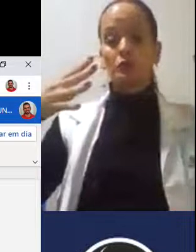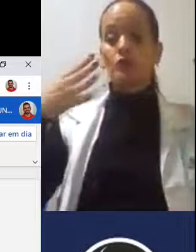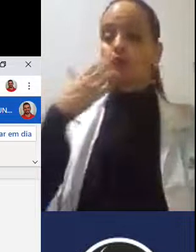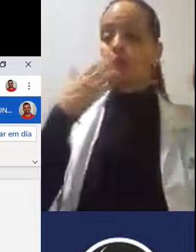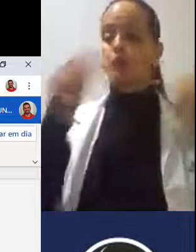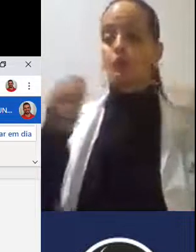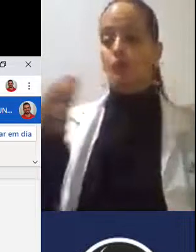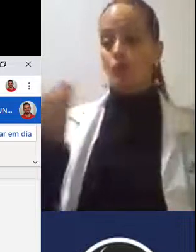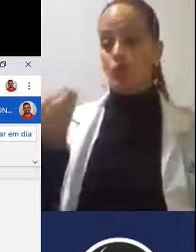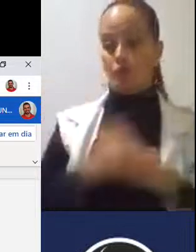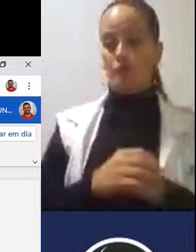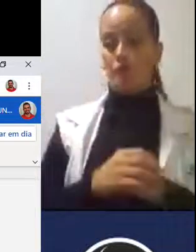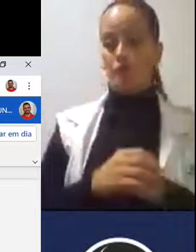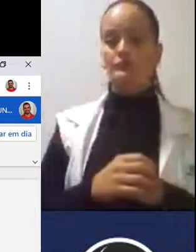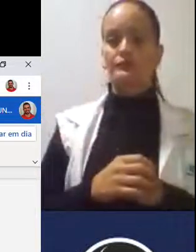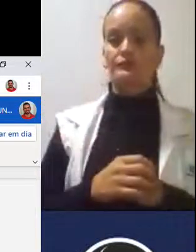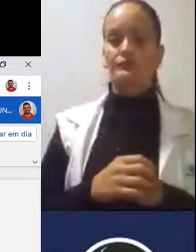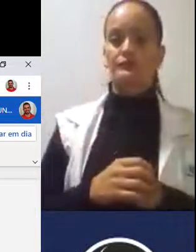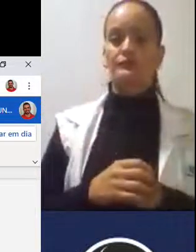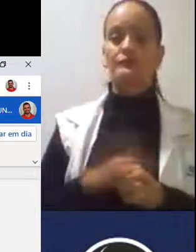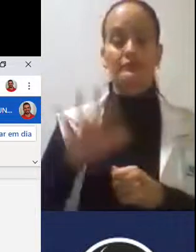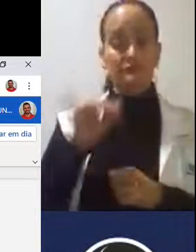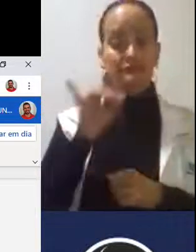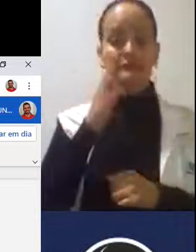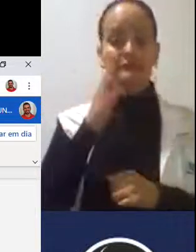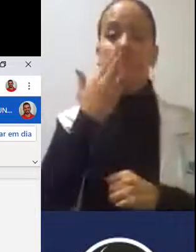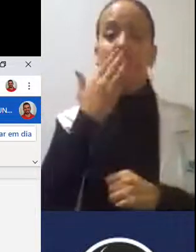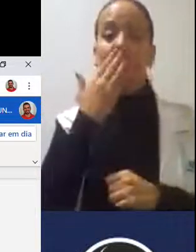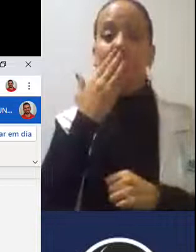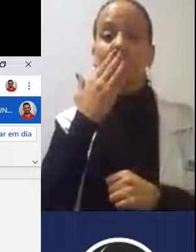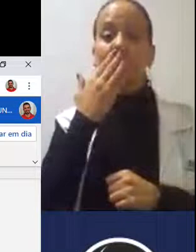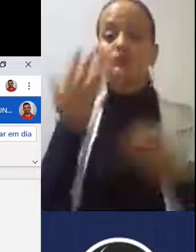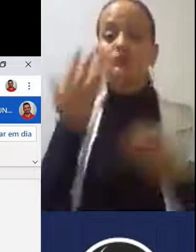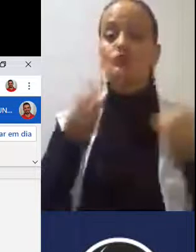ligação, né? Tipos de ligação.